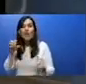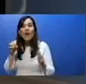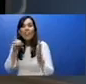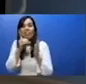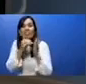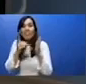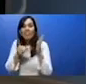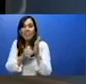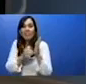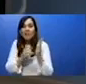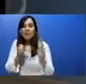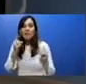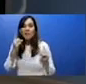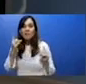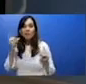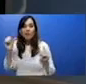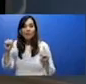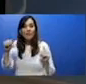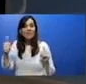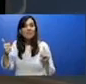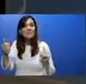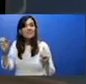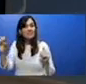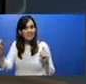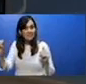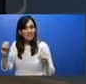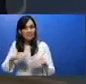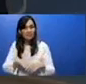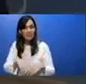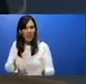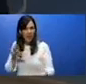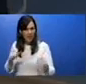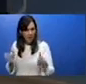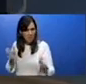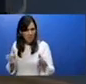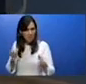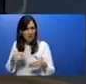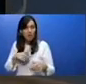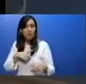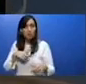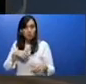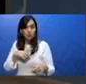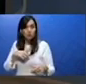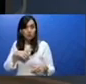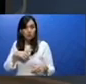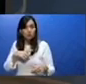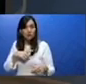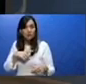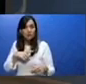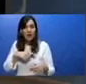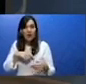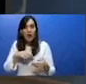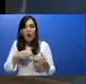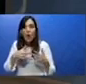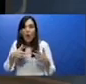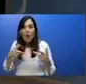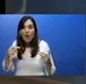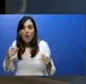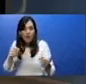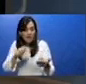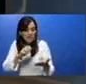de 1960. Nessa época, foram encontrados manuscritos,